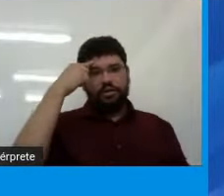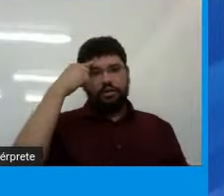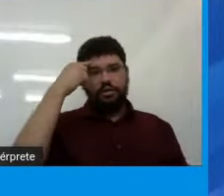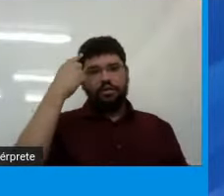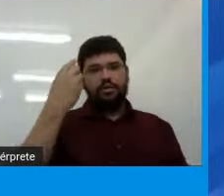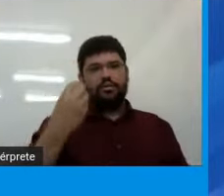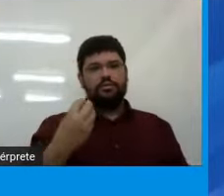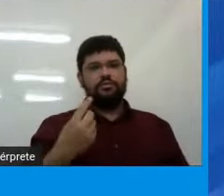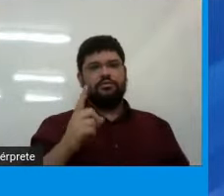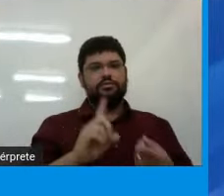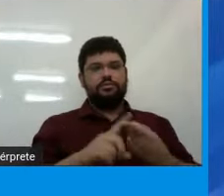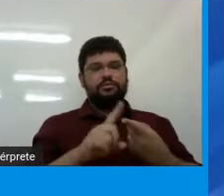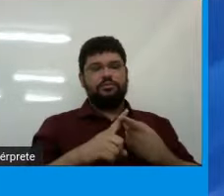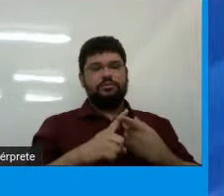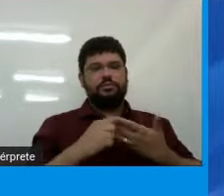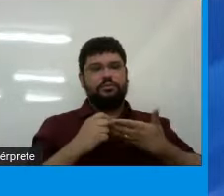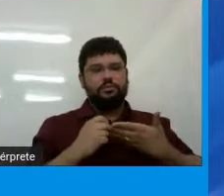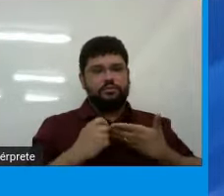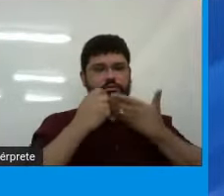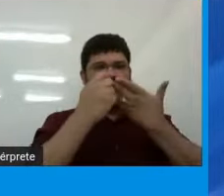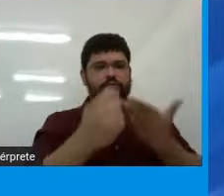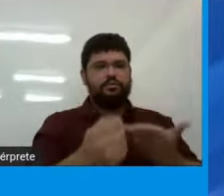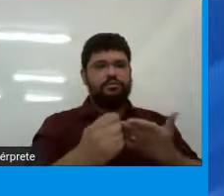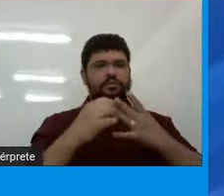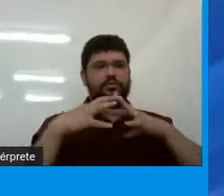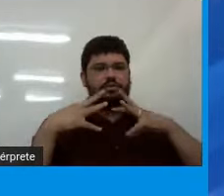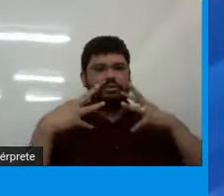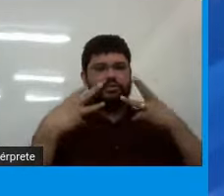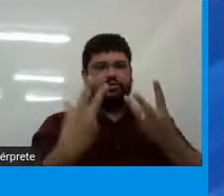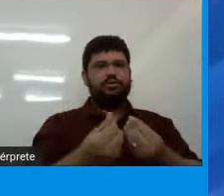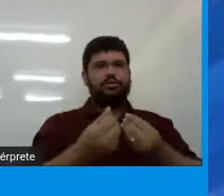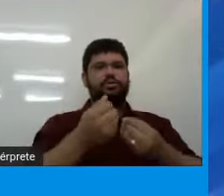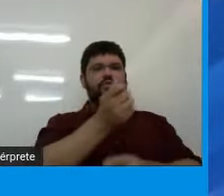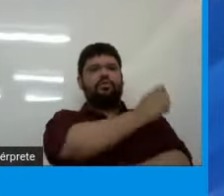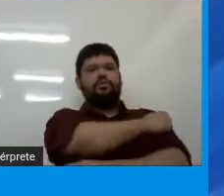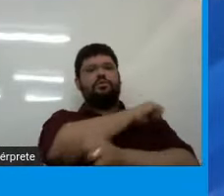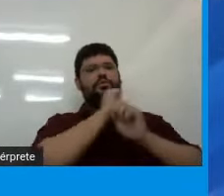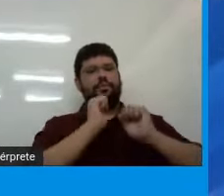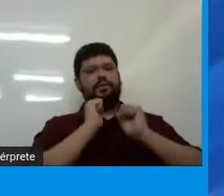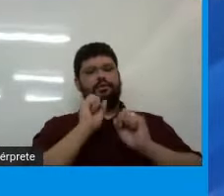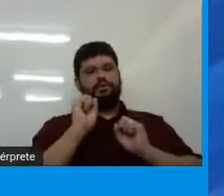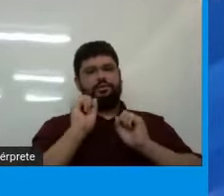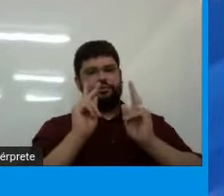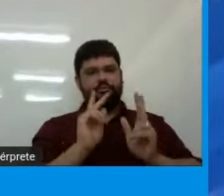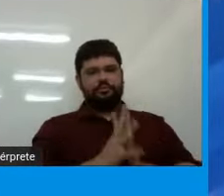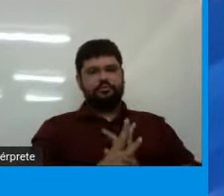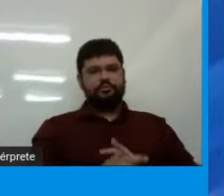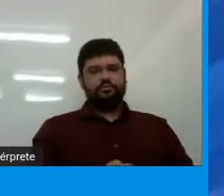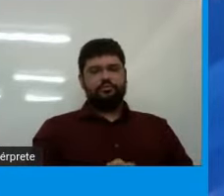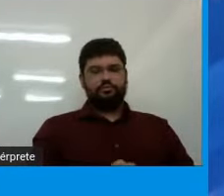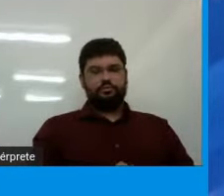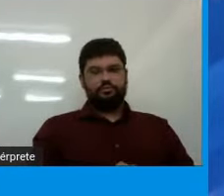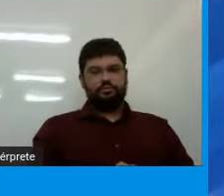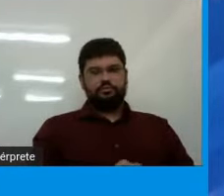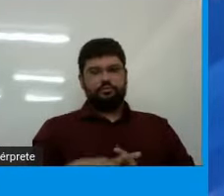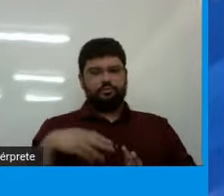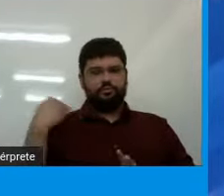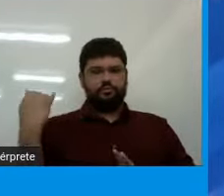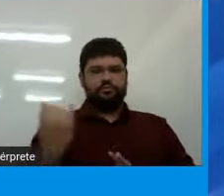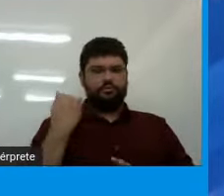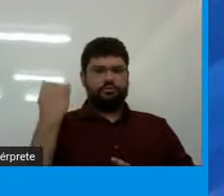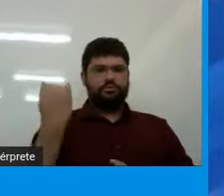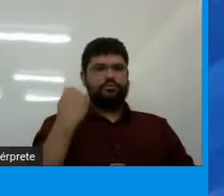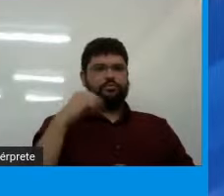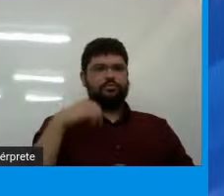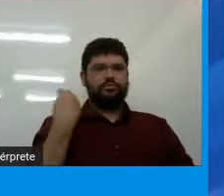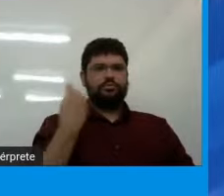para possibilitar que todos os estudantes possam ter acesso, ok? E aí, pessoal, é importante também a gente ter em mente o